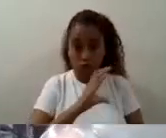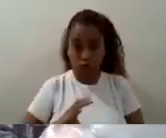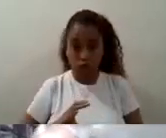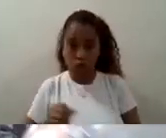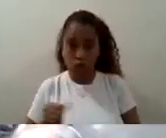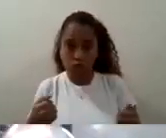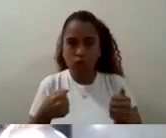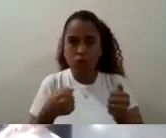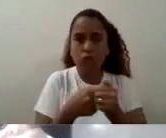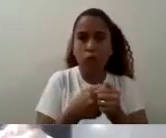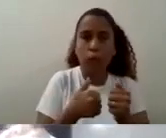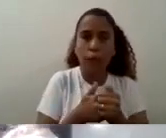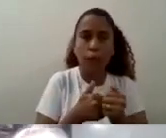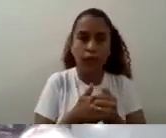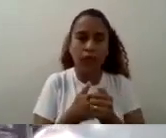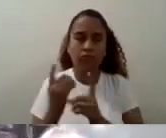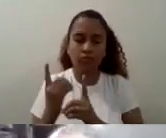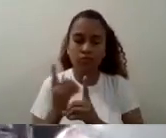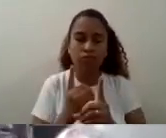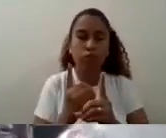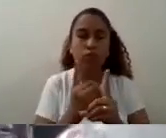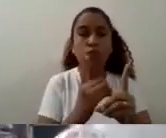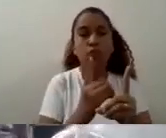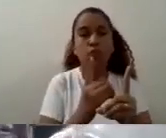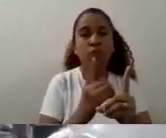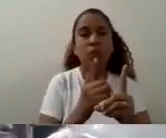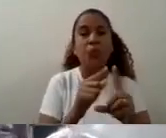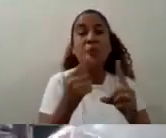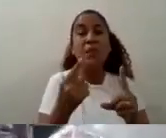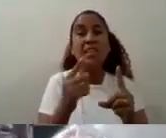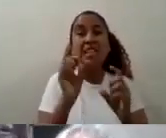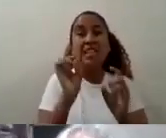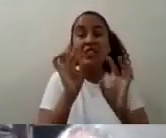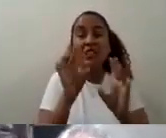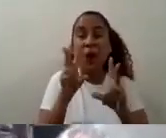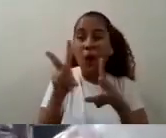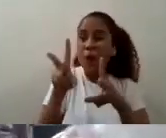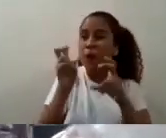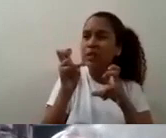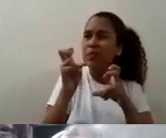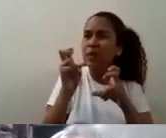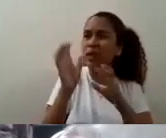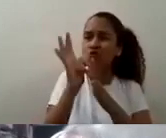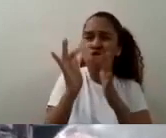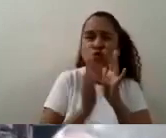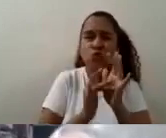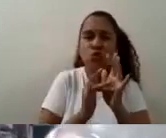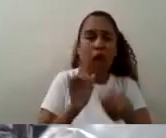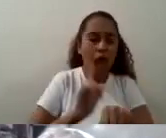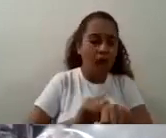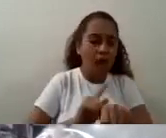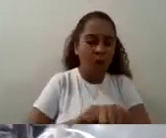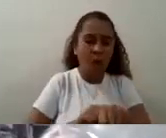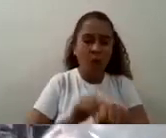Emaús, andou com eles e eles só reconheceram Jesus na partilha do pão,